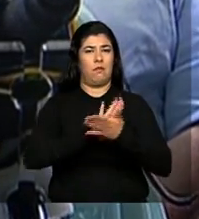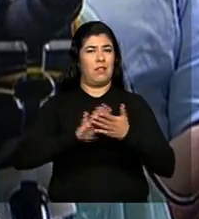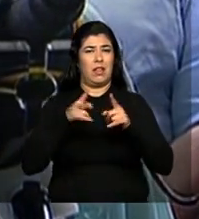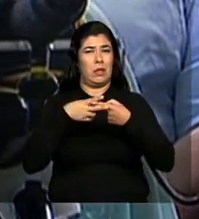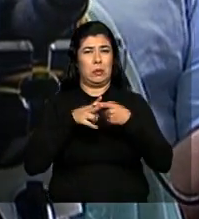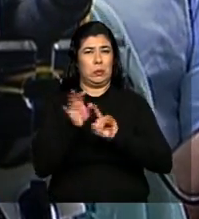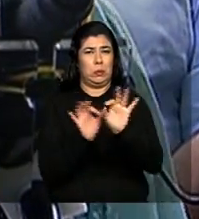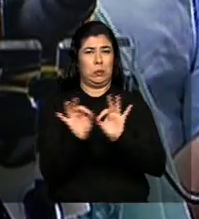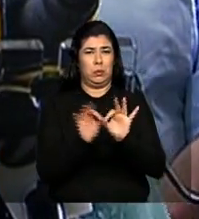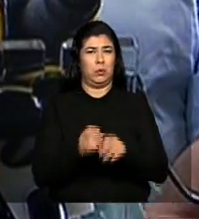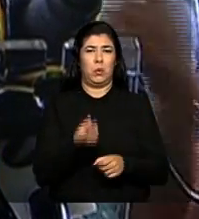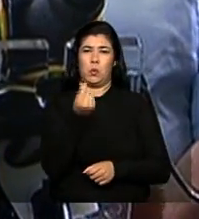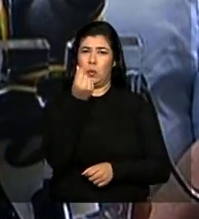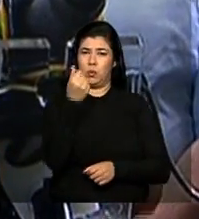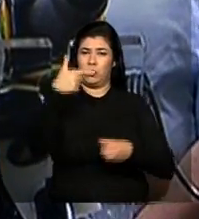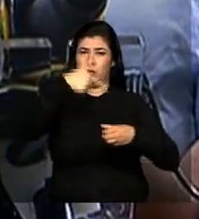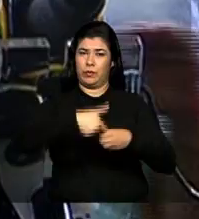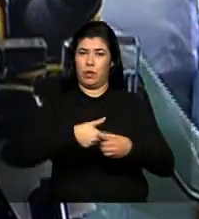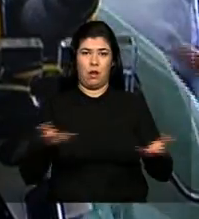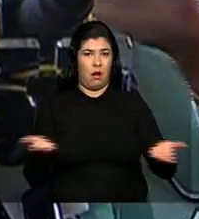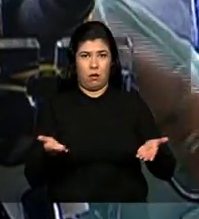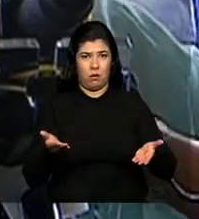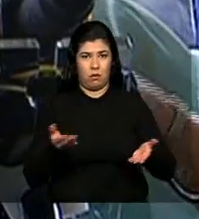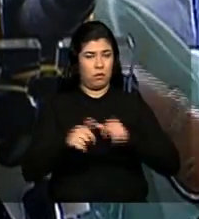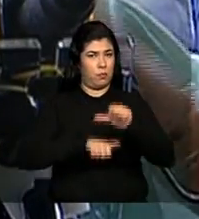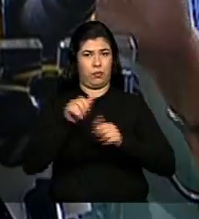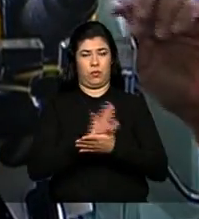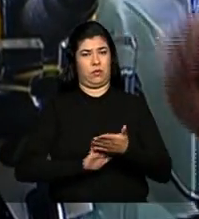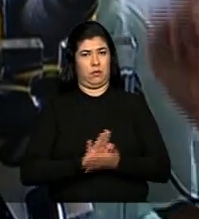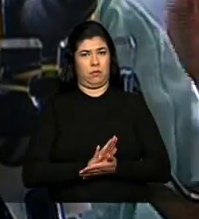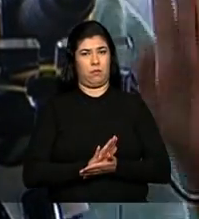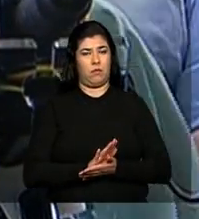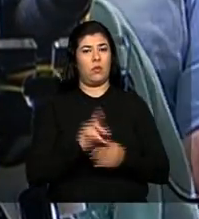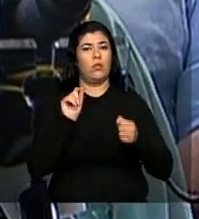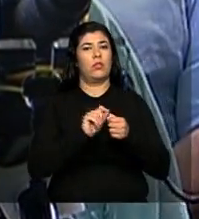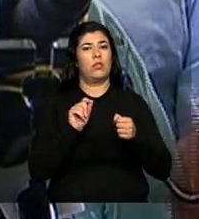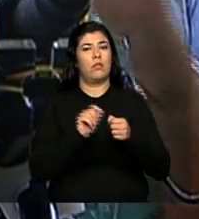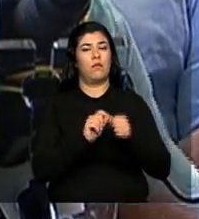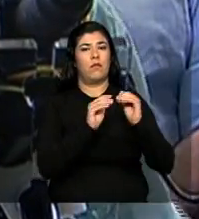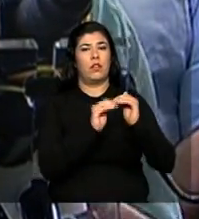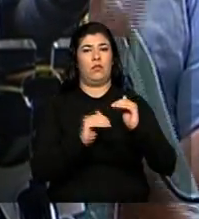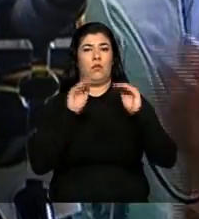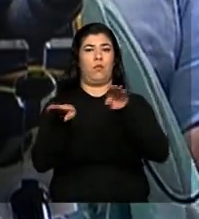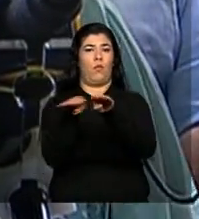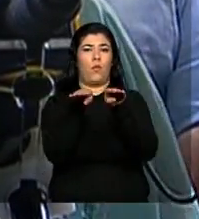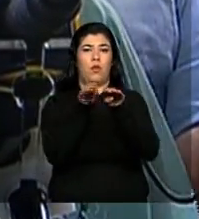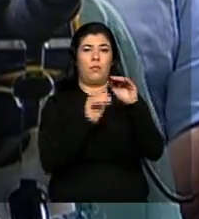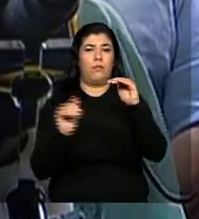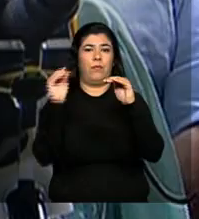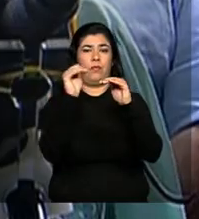significativamente nos preços dos combustíveis. Agora também não mexemos. O que fizemos foi recompor a CID. Isso nós